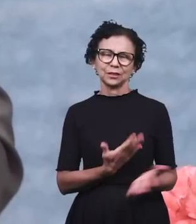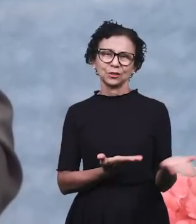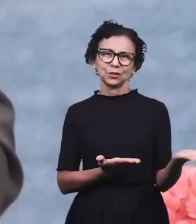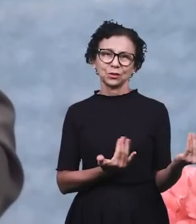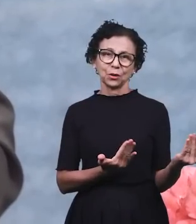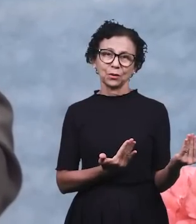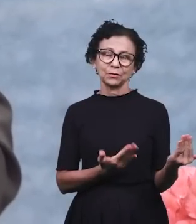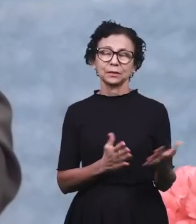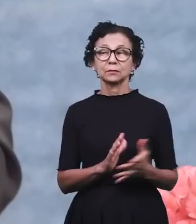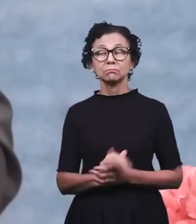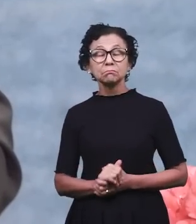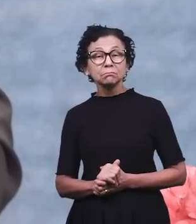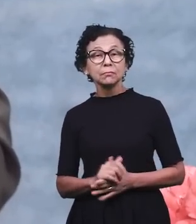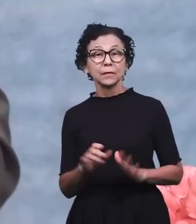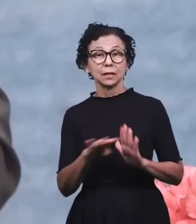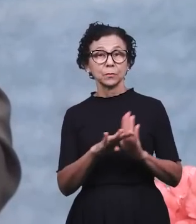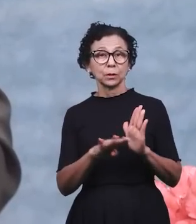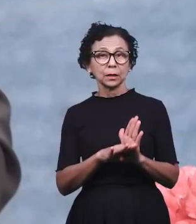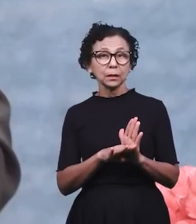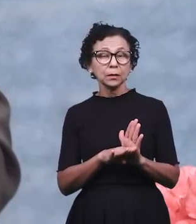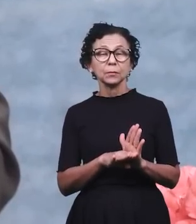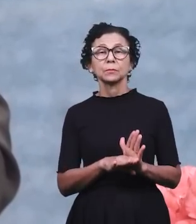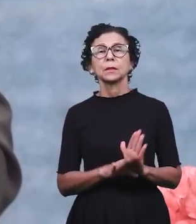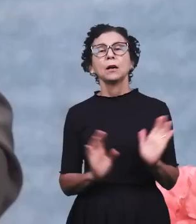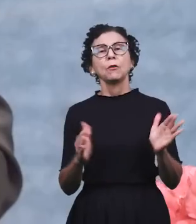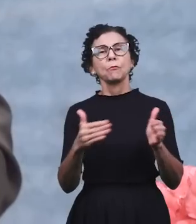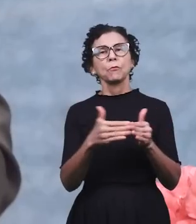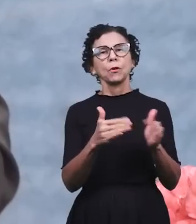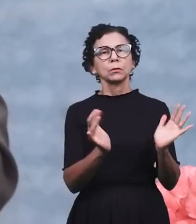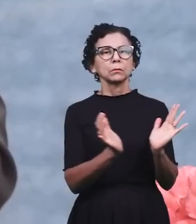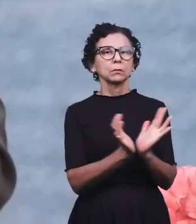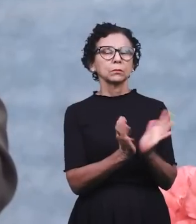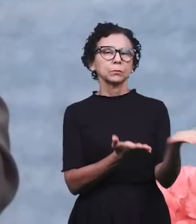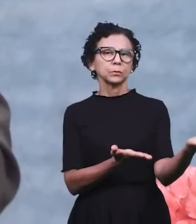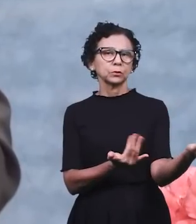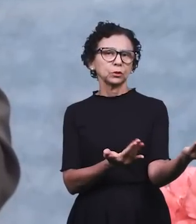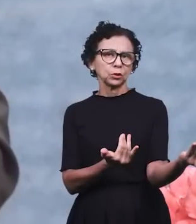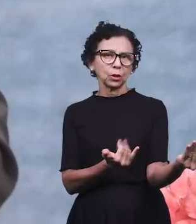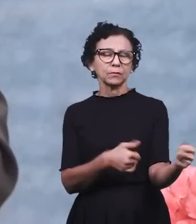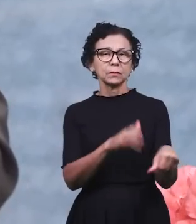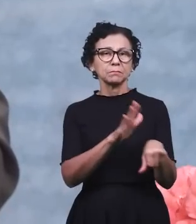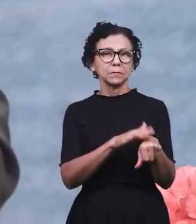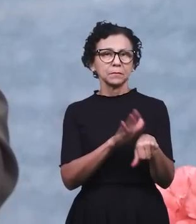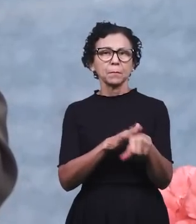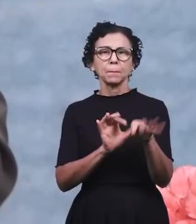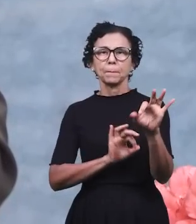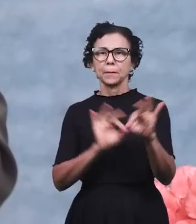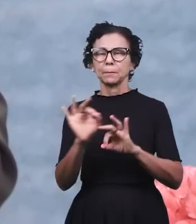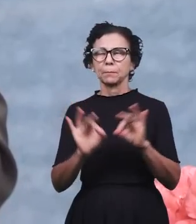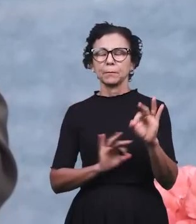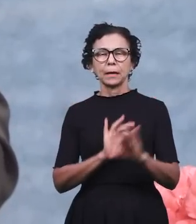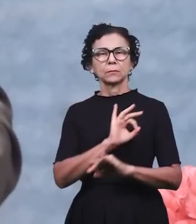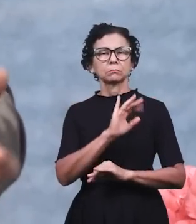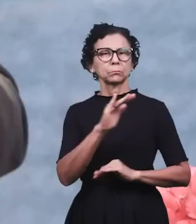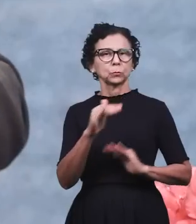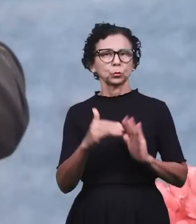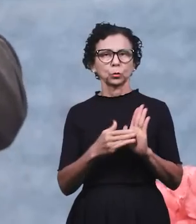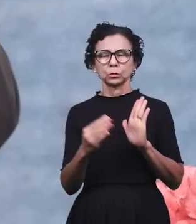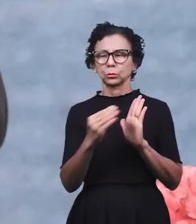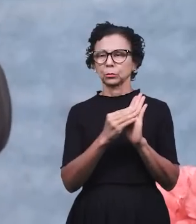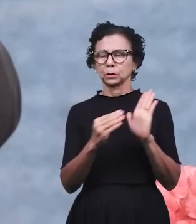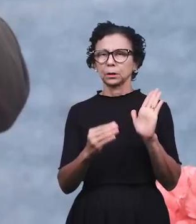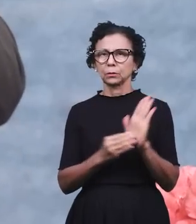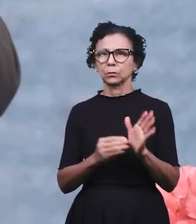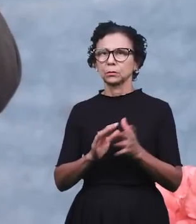de jovens, feito por jovens e para jovens. Jovens de todas as idades, jovens